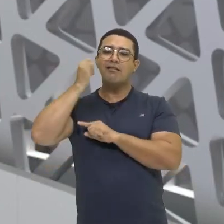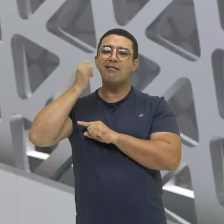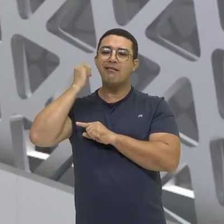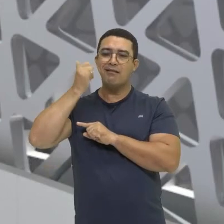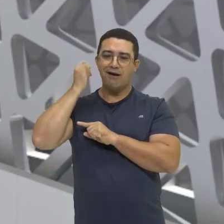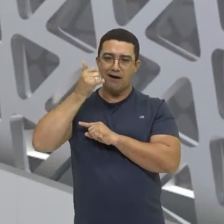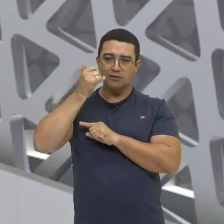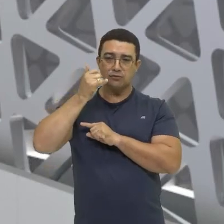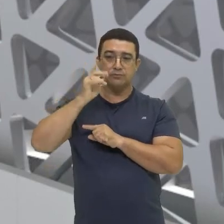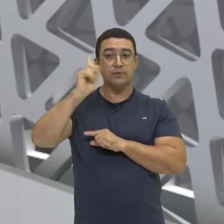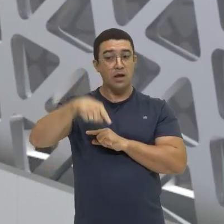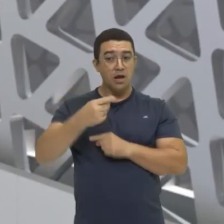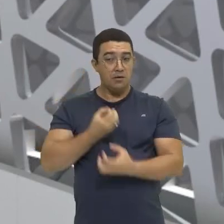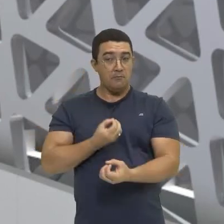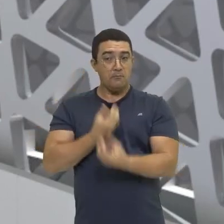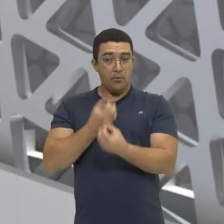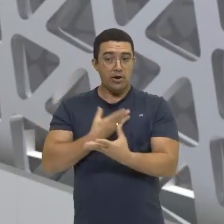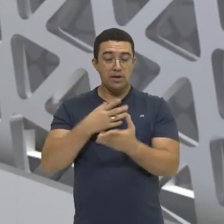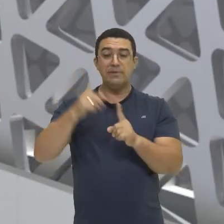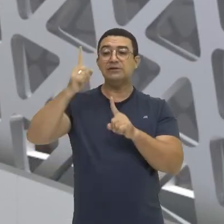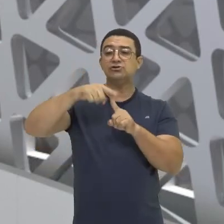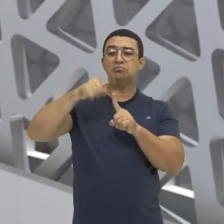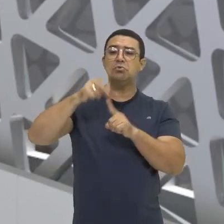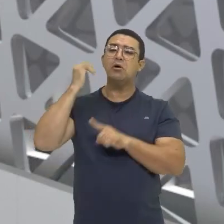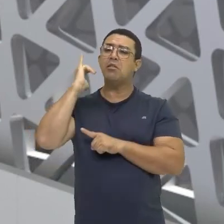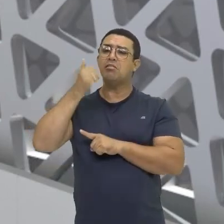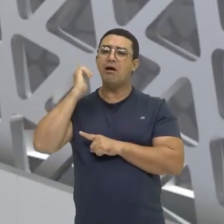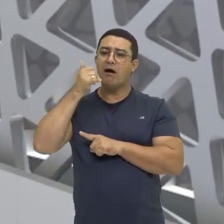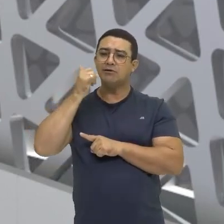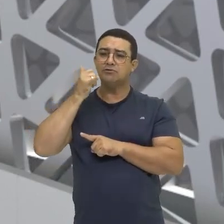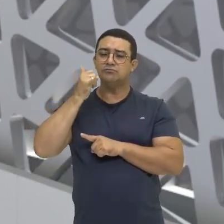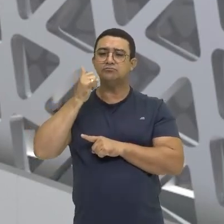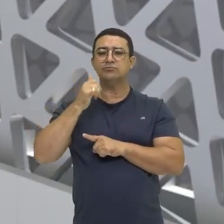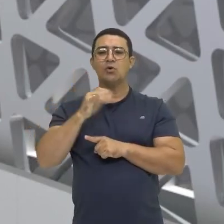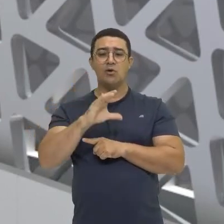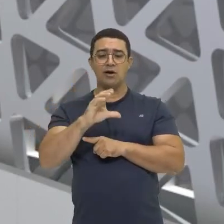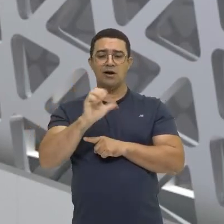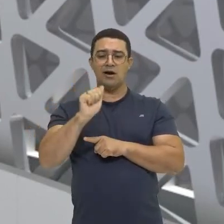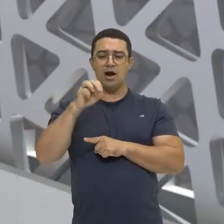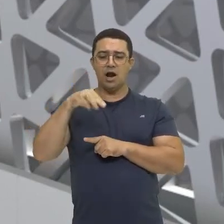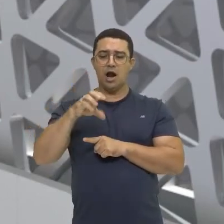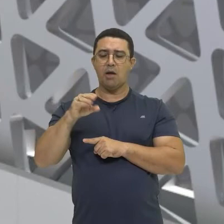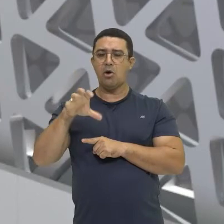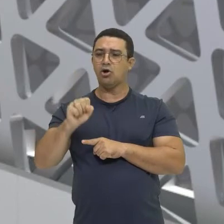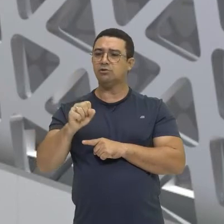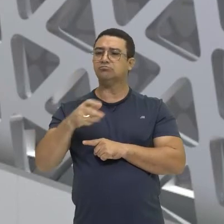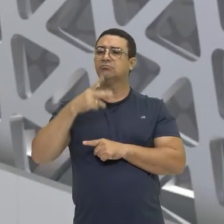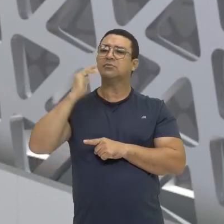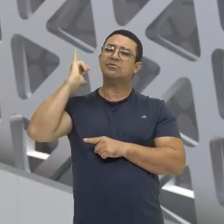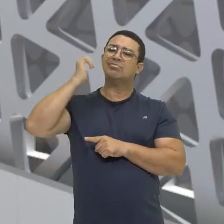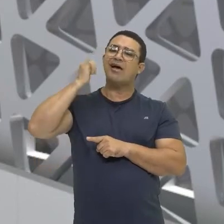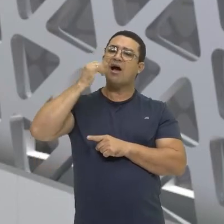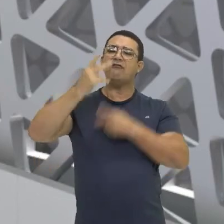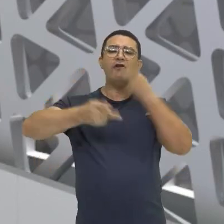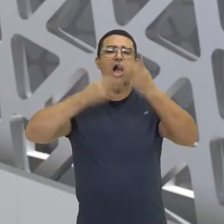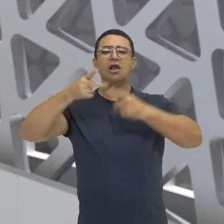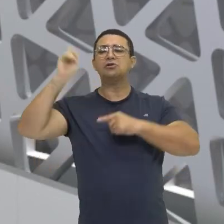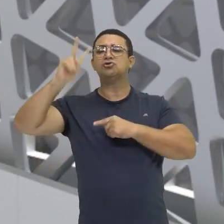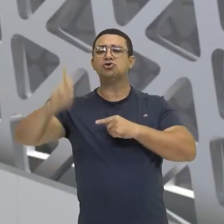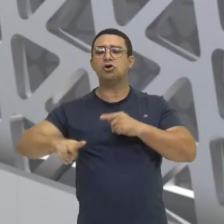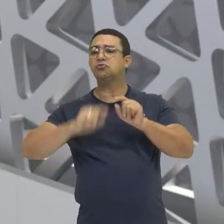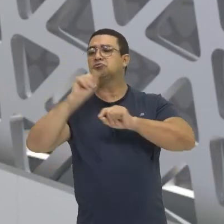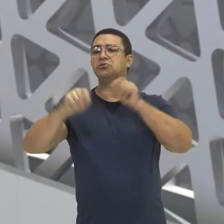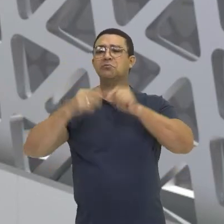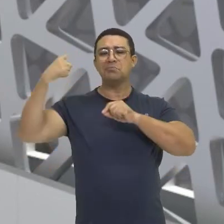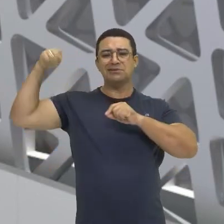narrado. Ele é um poema narrativo, tá? Que justamente ele vai contar a história desse povo, os feitos heróicos que eles fizeram